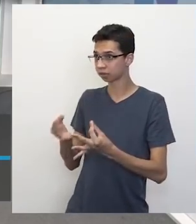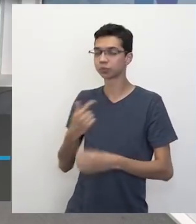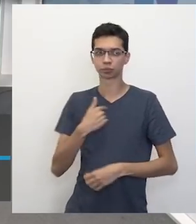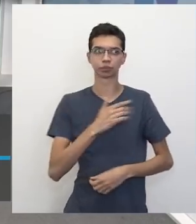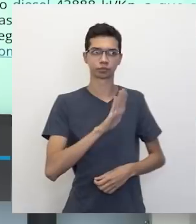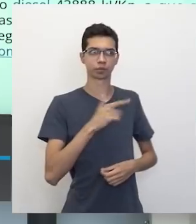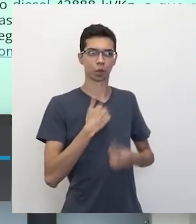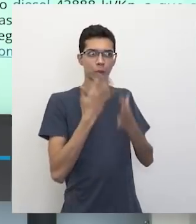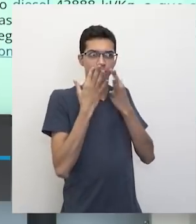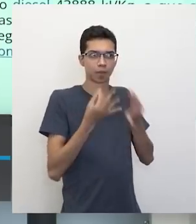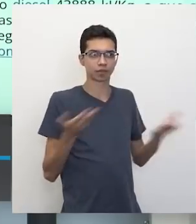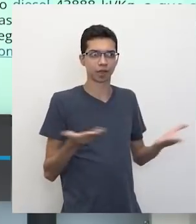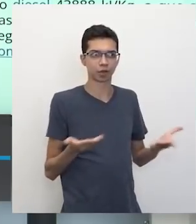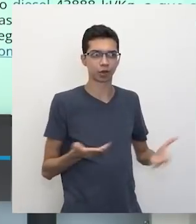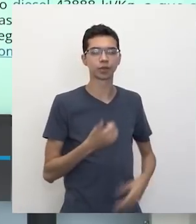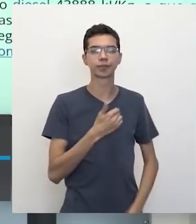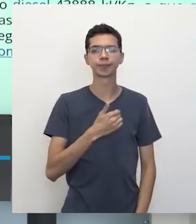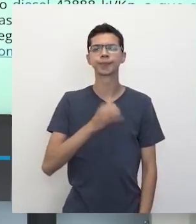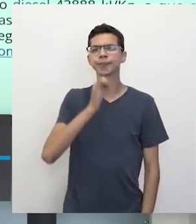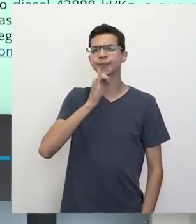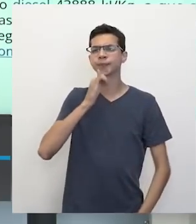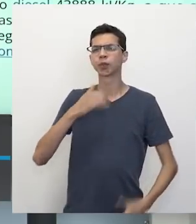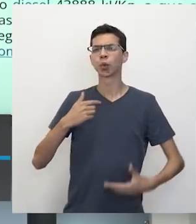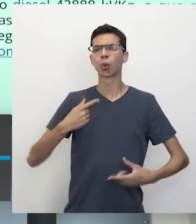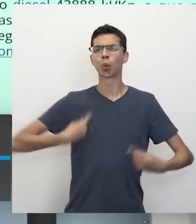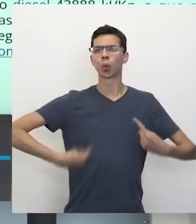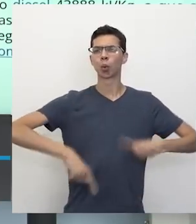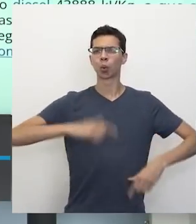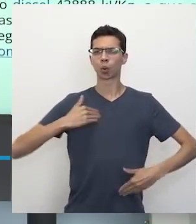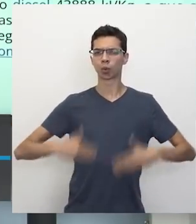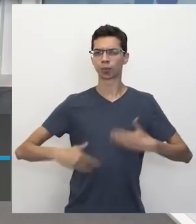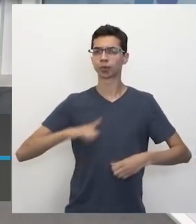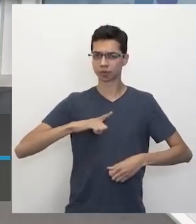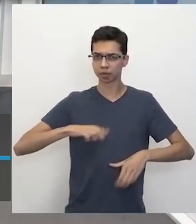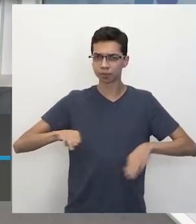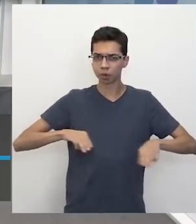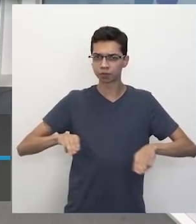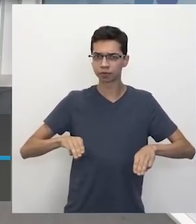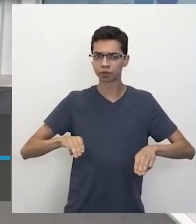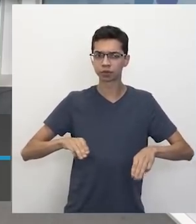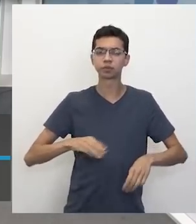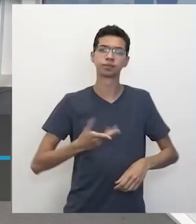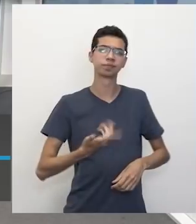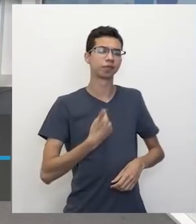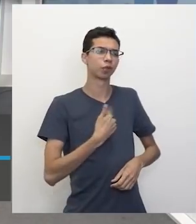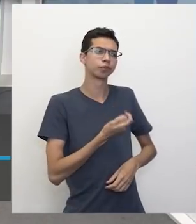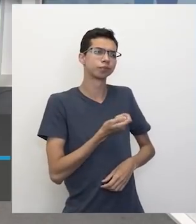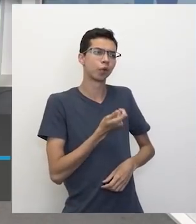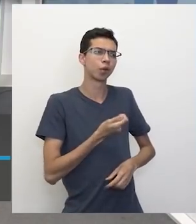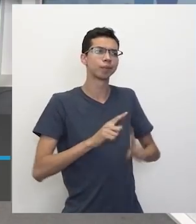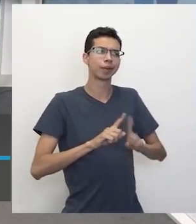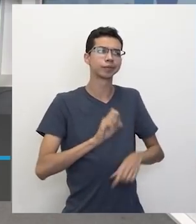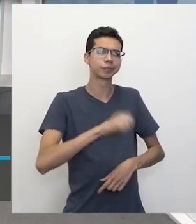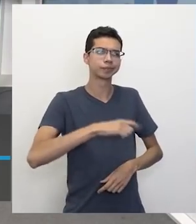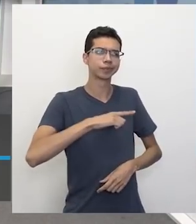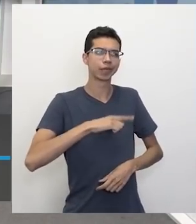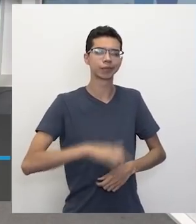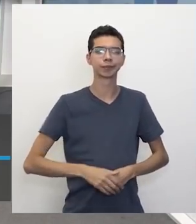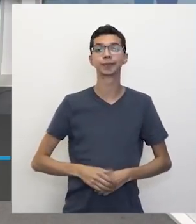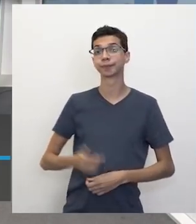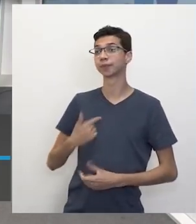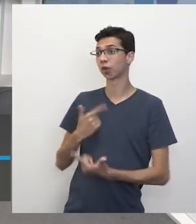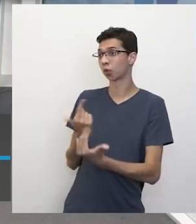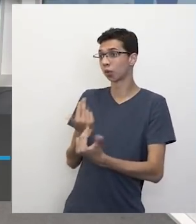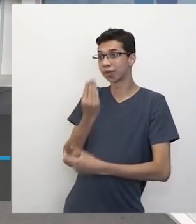agora. Nós temos movimento no nosso corpo, não tem? Sim, eu não me movimento muito, mas tem. A gente se movimenta. Eu também estou